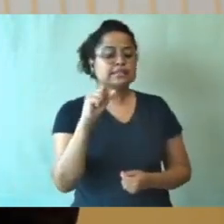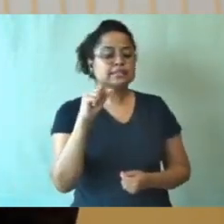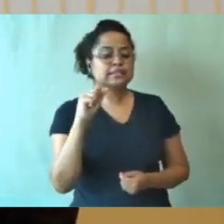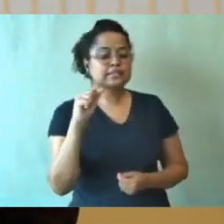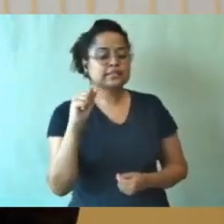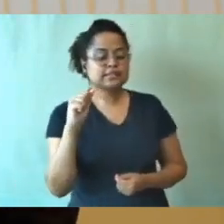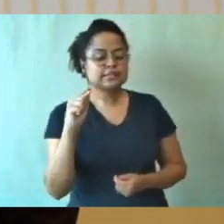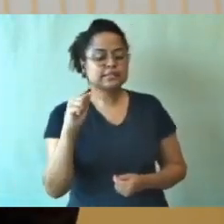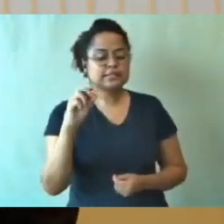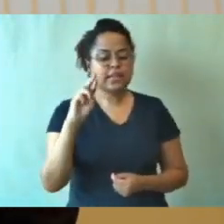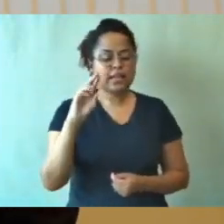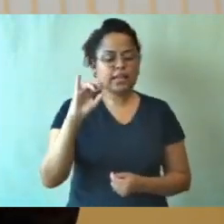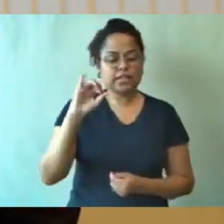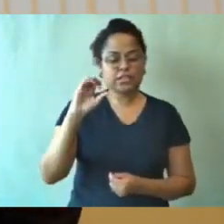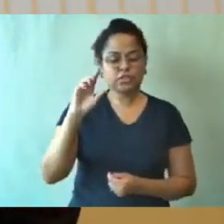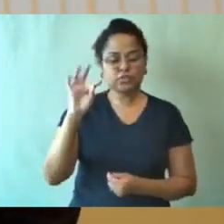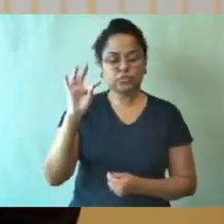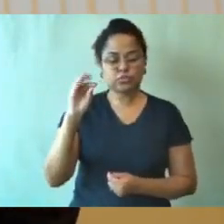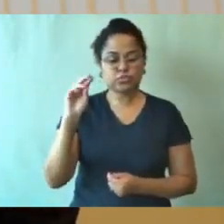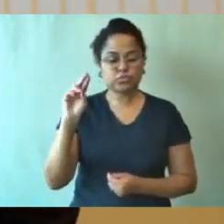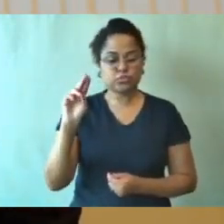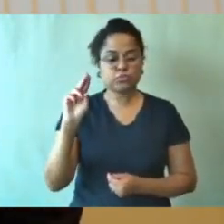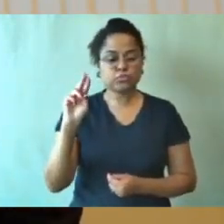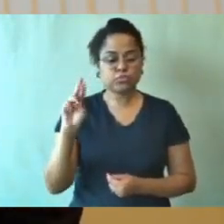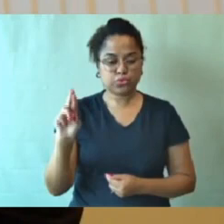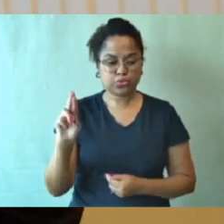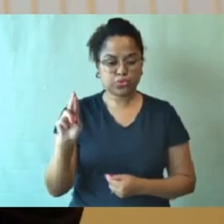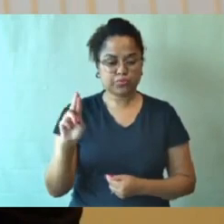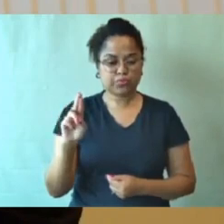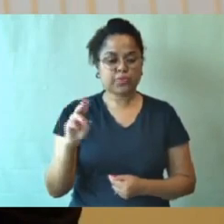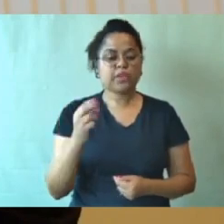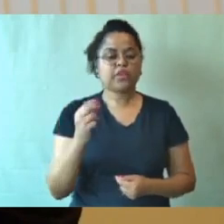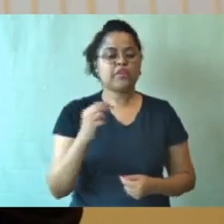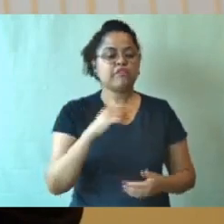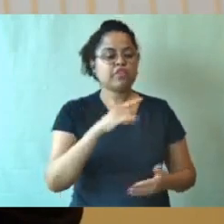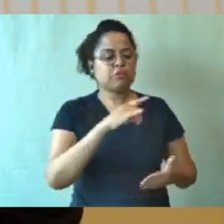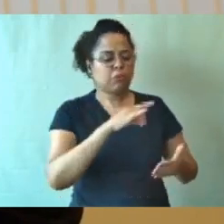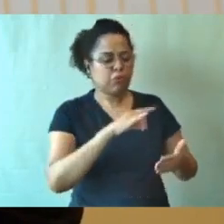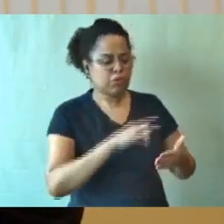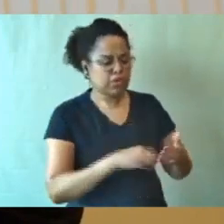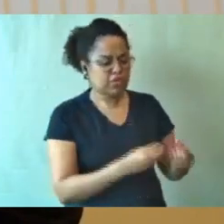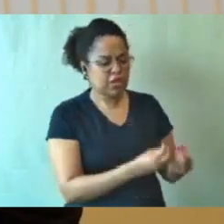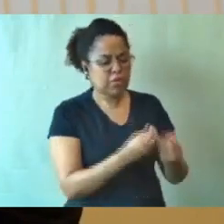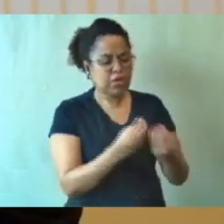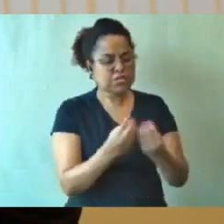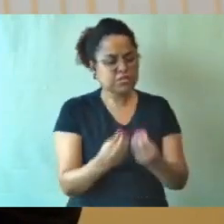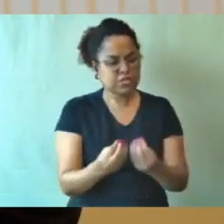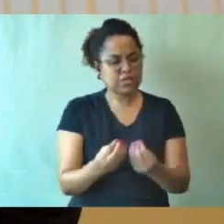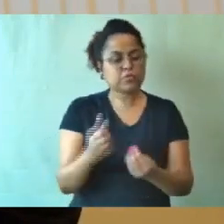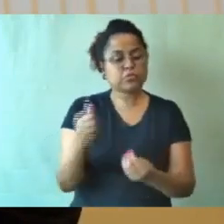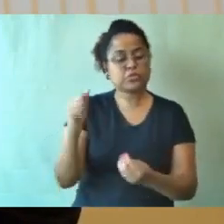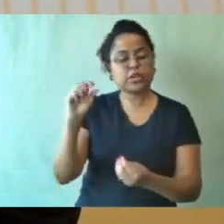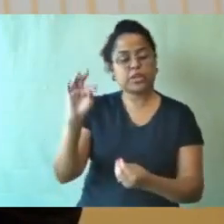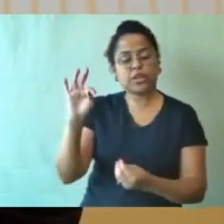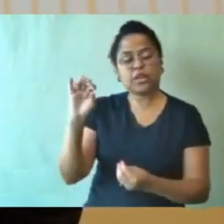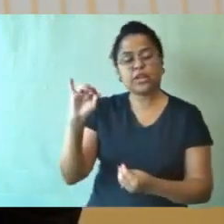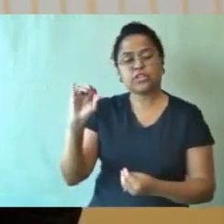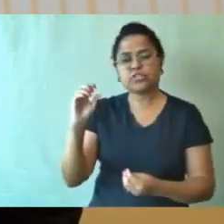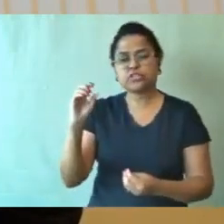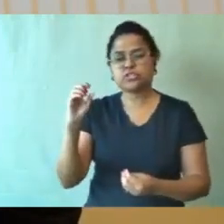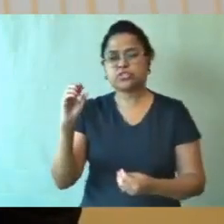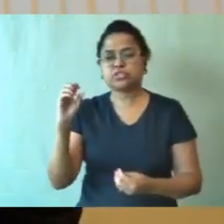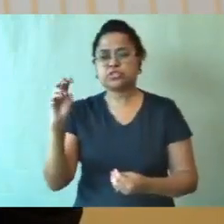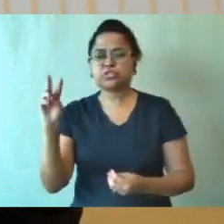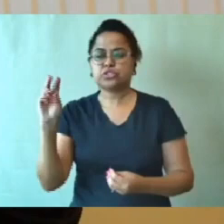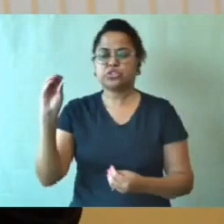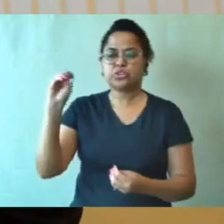negociação dos ativos da Torres passando para o nosso grupo. Esse grupo tinha um compromisso